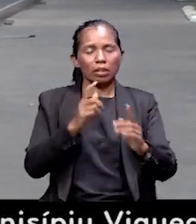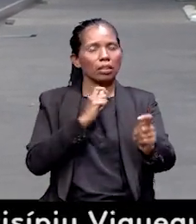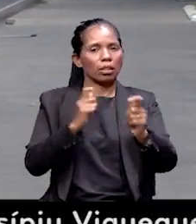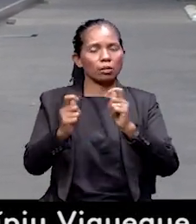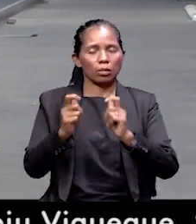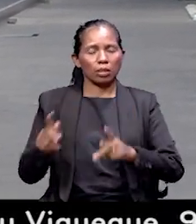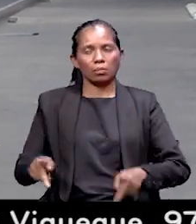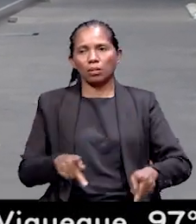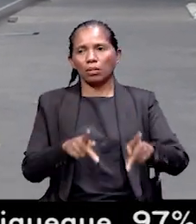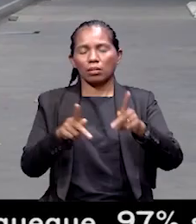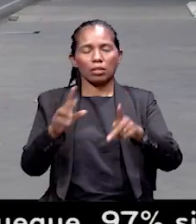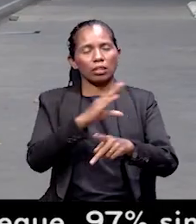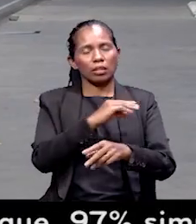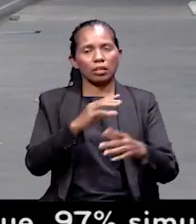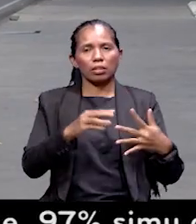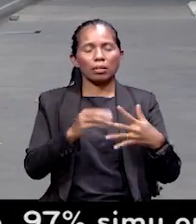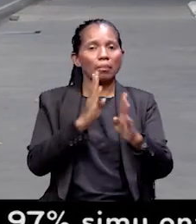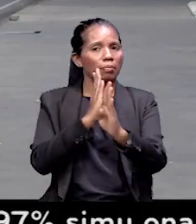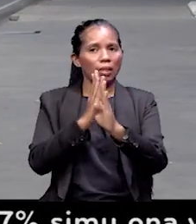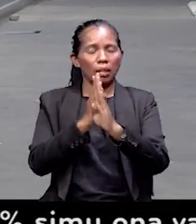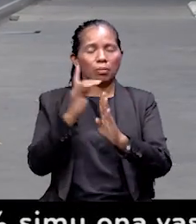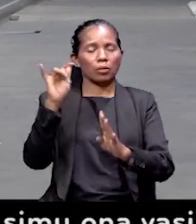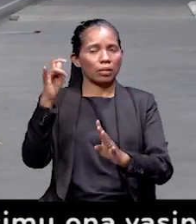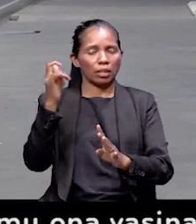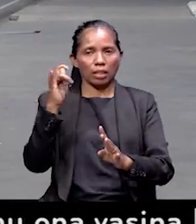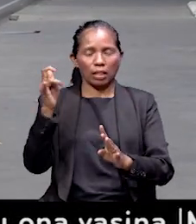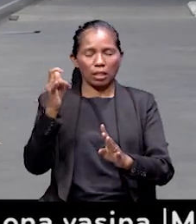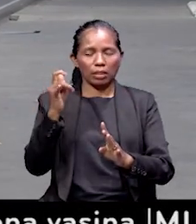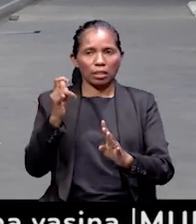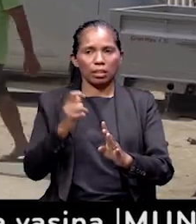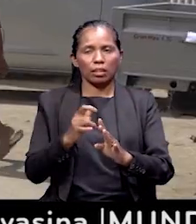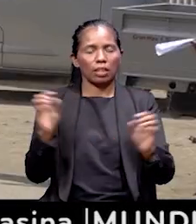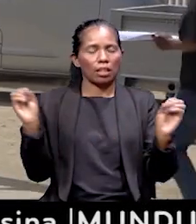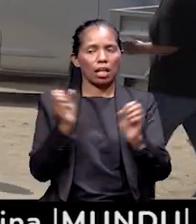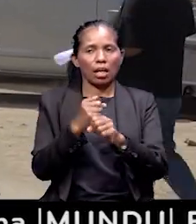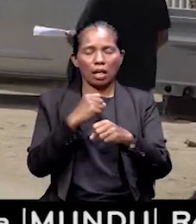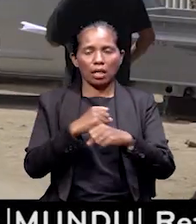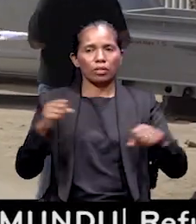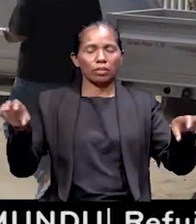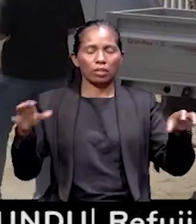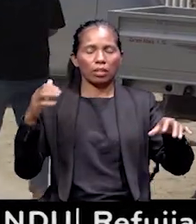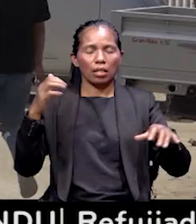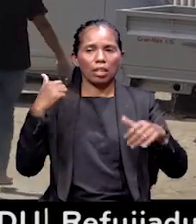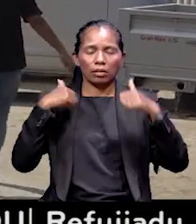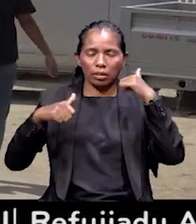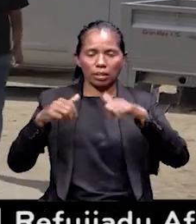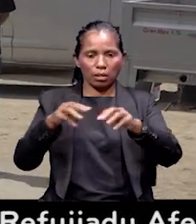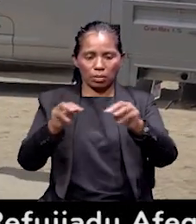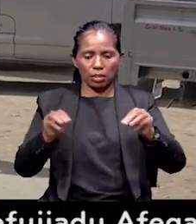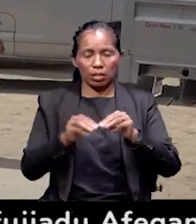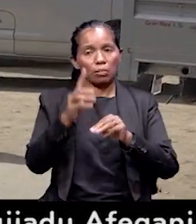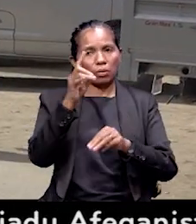publiku, liu-liu taksi, mikrolet, biskota no angguna lahalau sirkulasaun ia munisipiu dele.